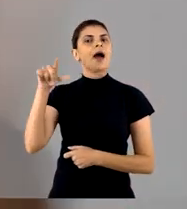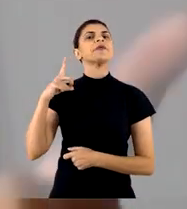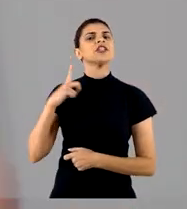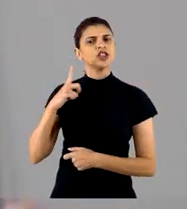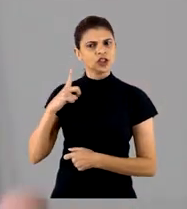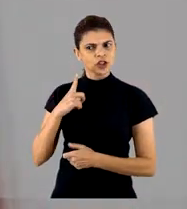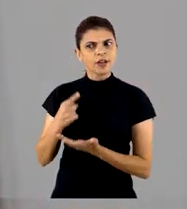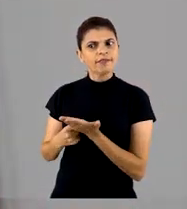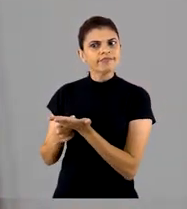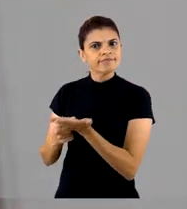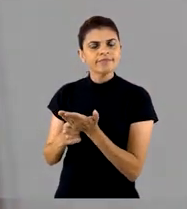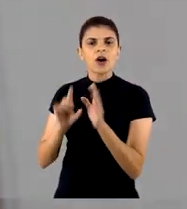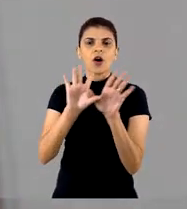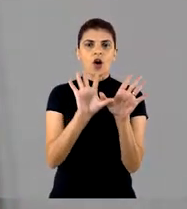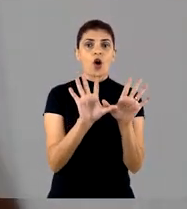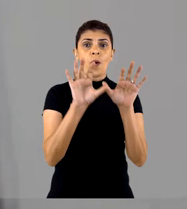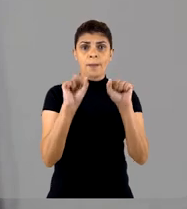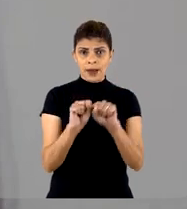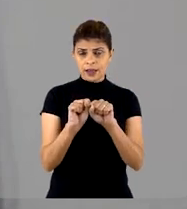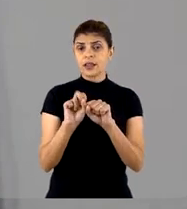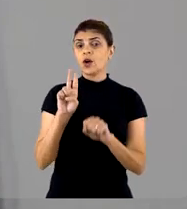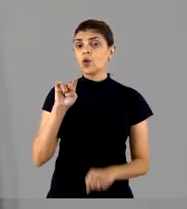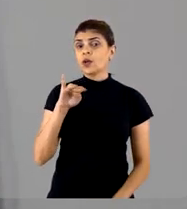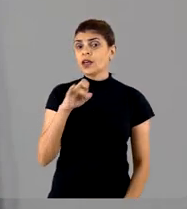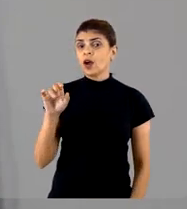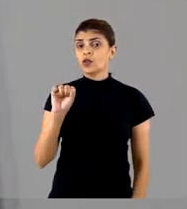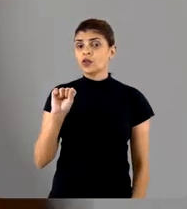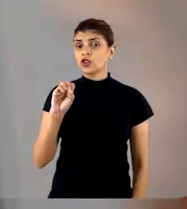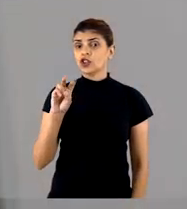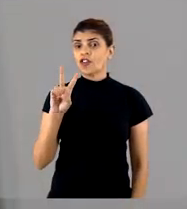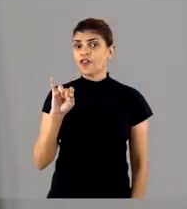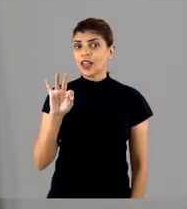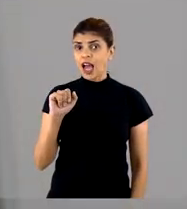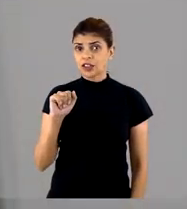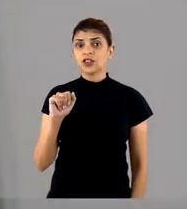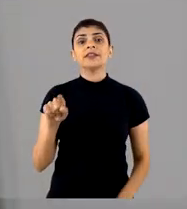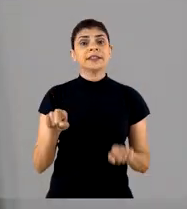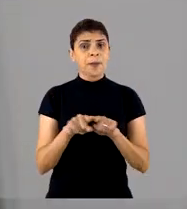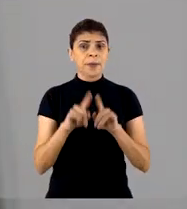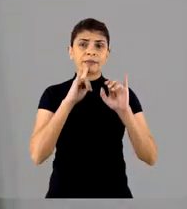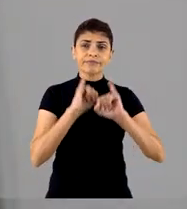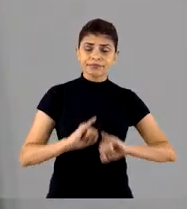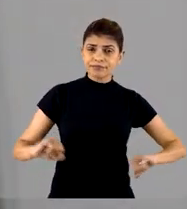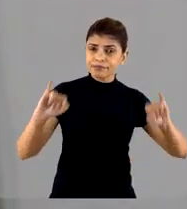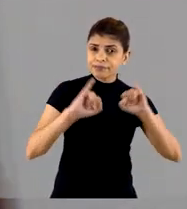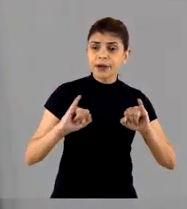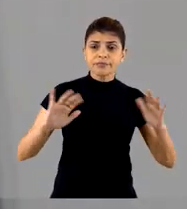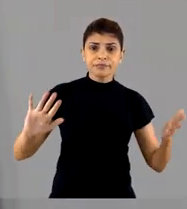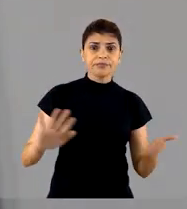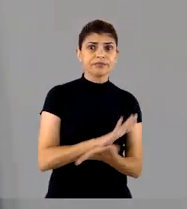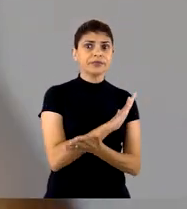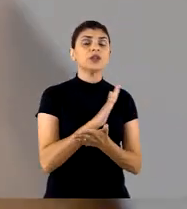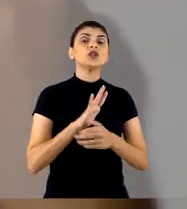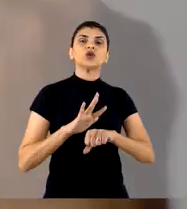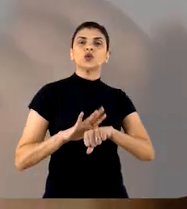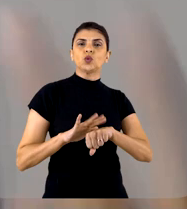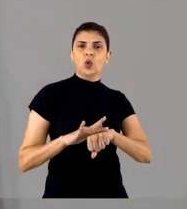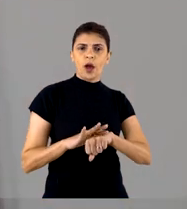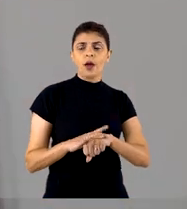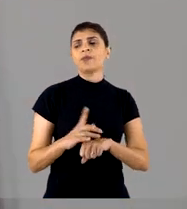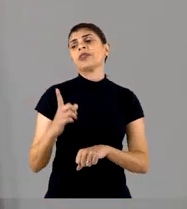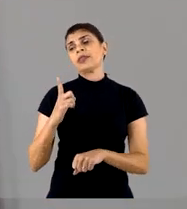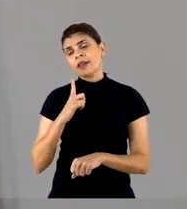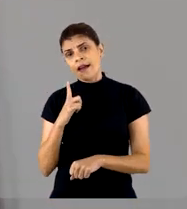momentos da OMS. Inclusive, uma coisa que eu vou falar daqui a pouco, que são as campanhas de erradicação de doenças. Né? Tem